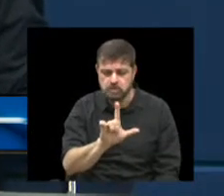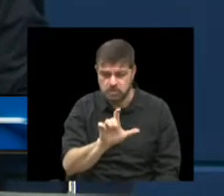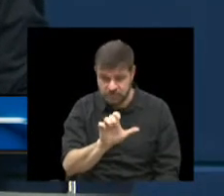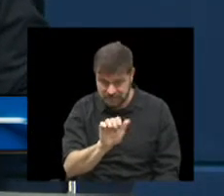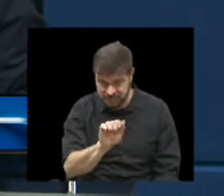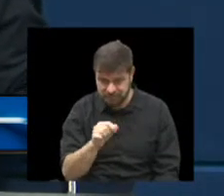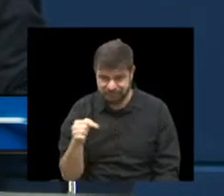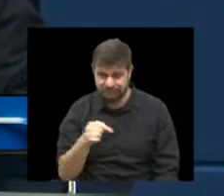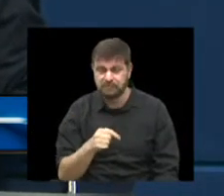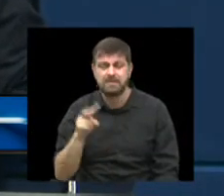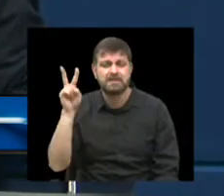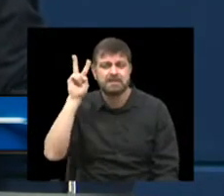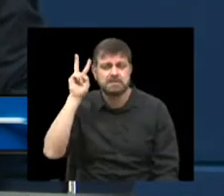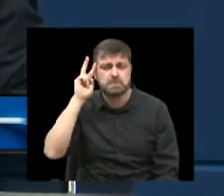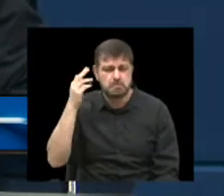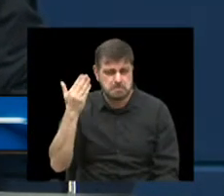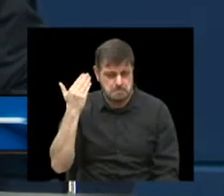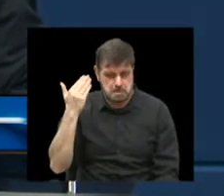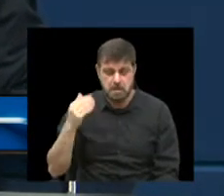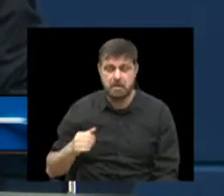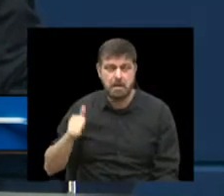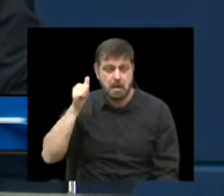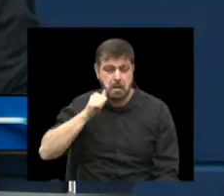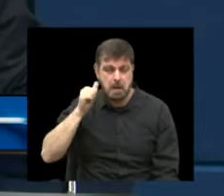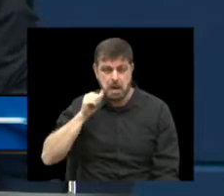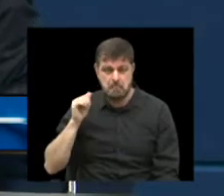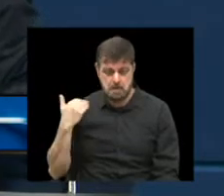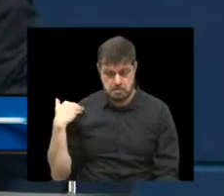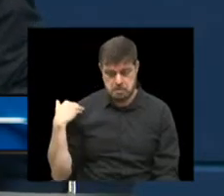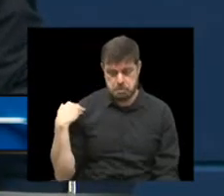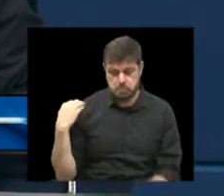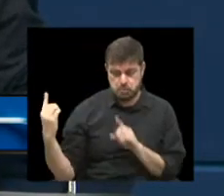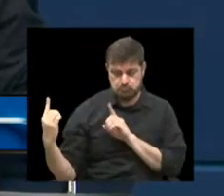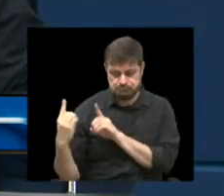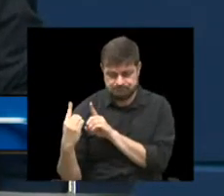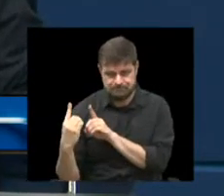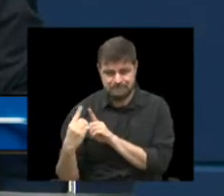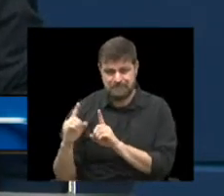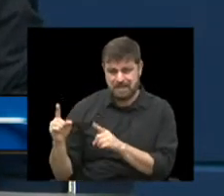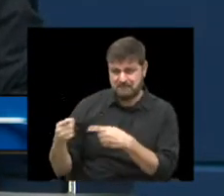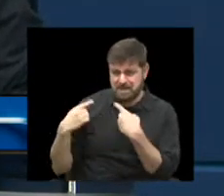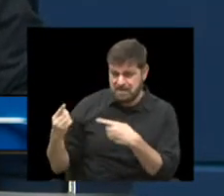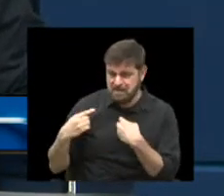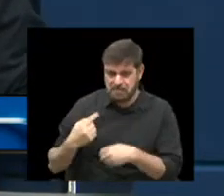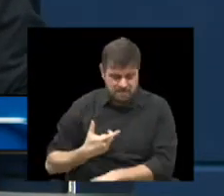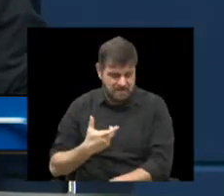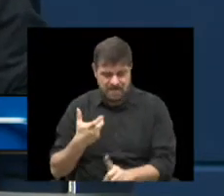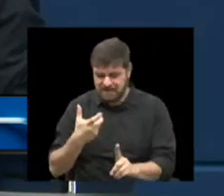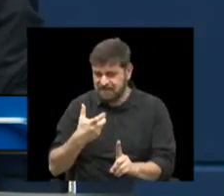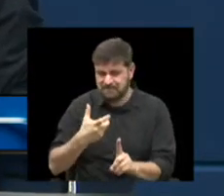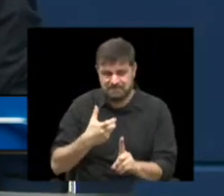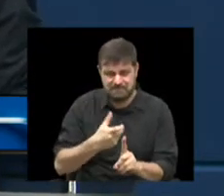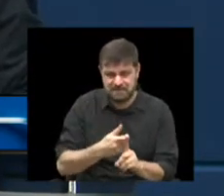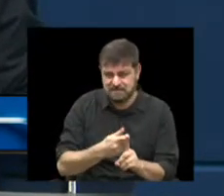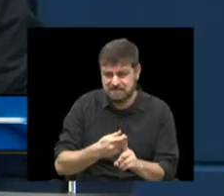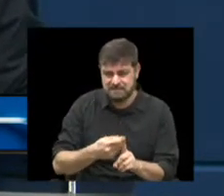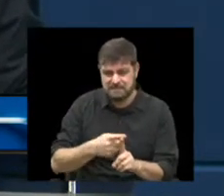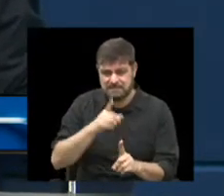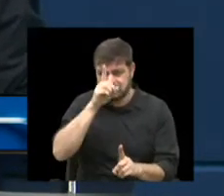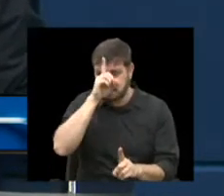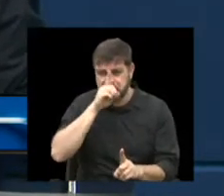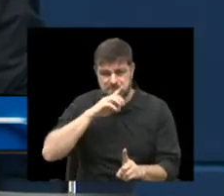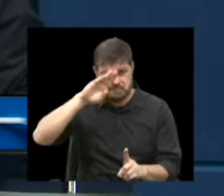na segunda-feira, uma cidadã me procurou para reclamar que não conseguia tomar as vacinas contra febre